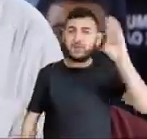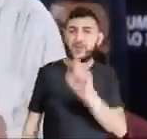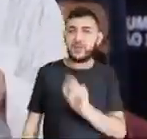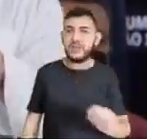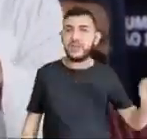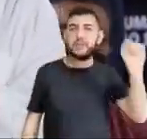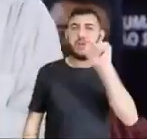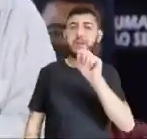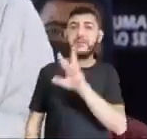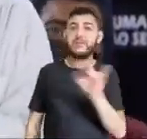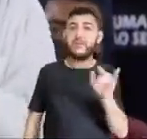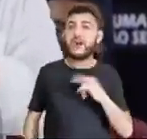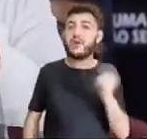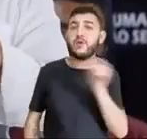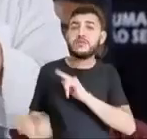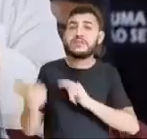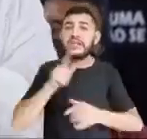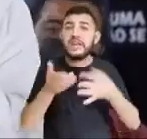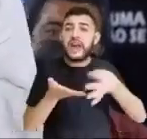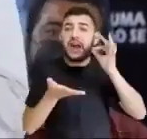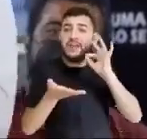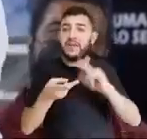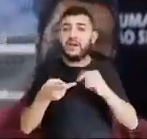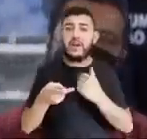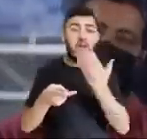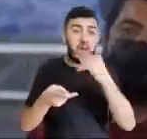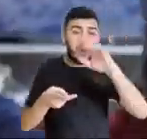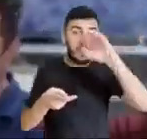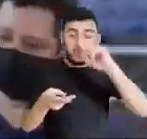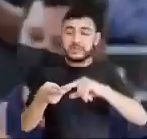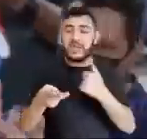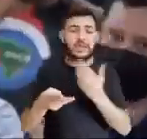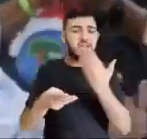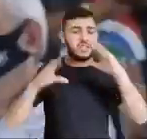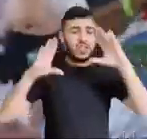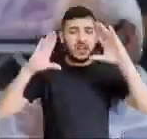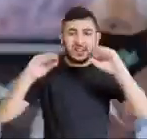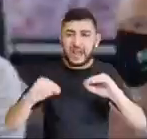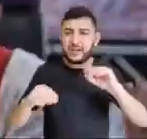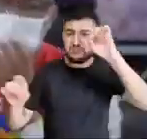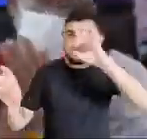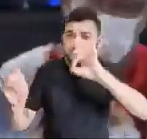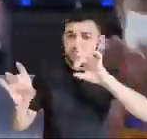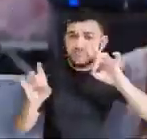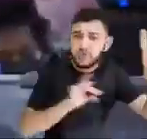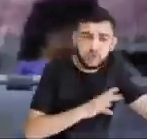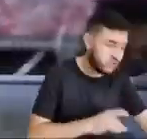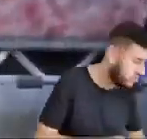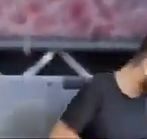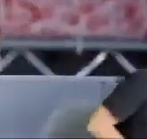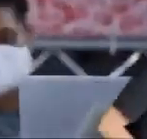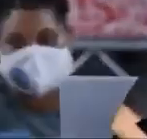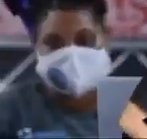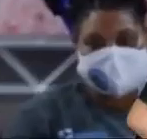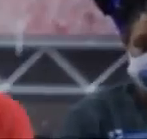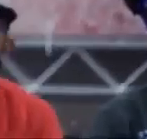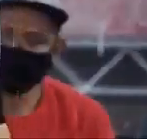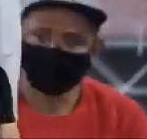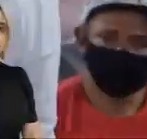café, almoçar e jantar todo santo dia às custas do dinheiro que ele ganhou no seu